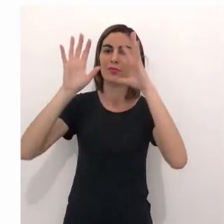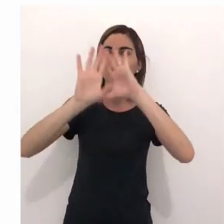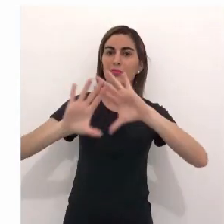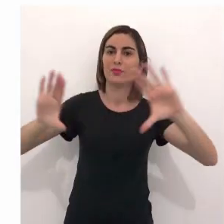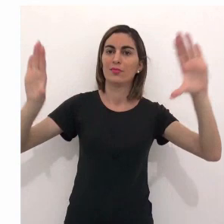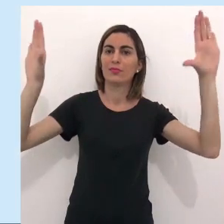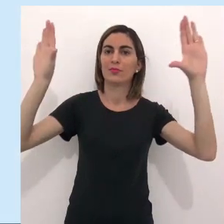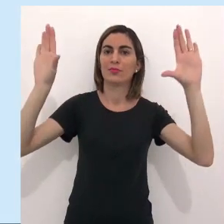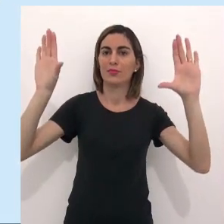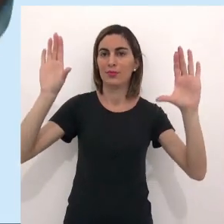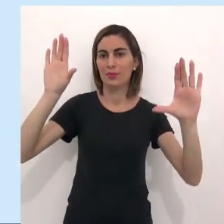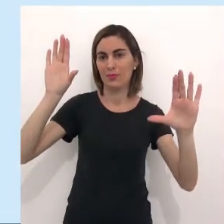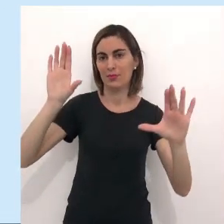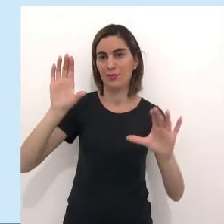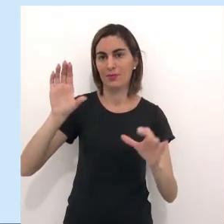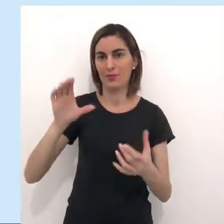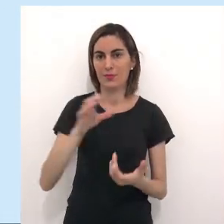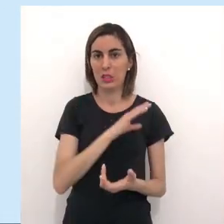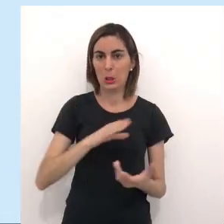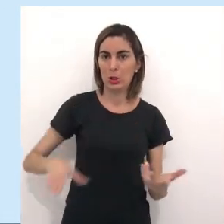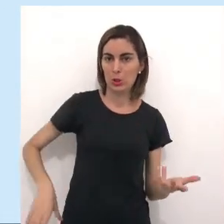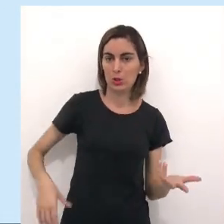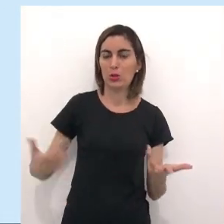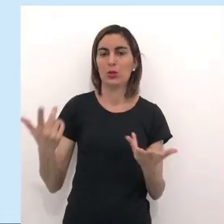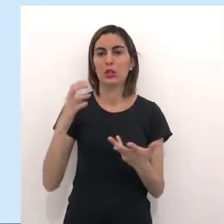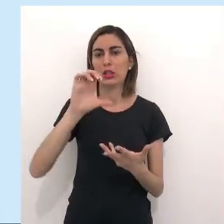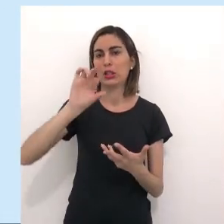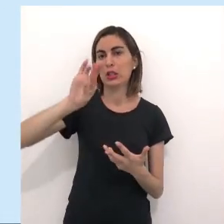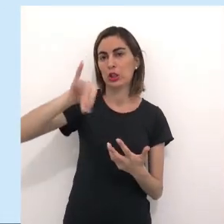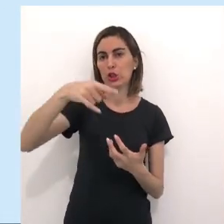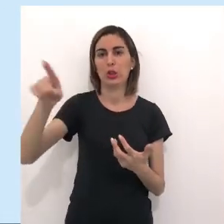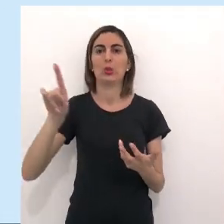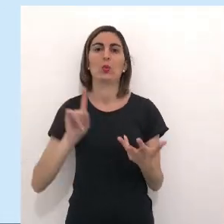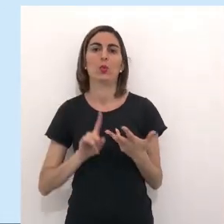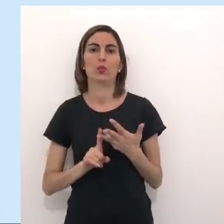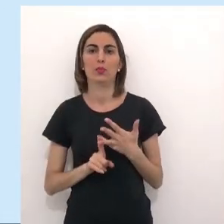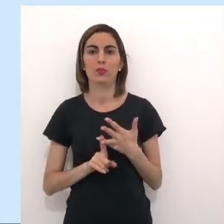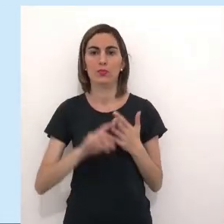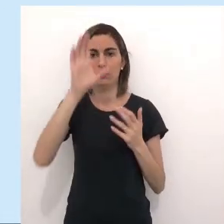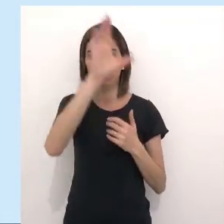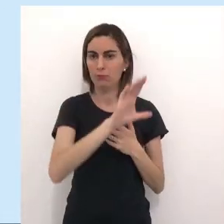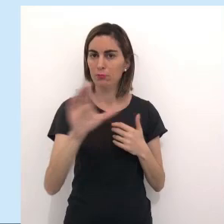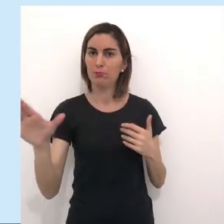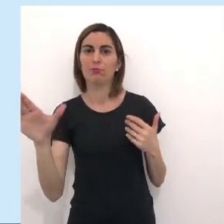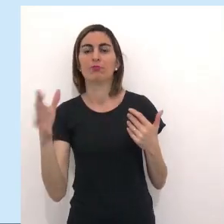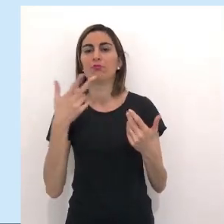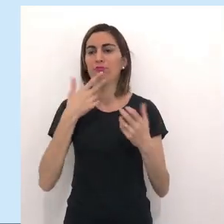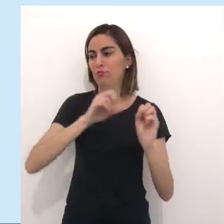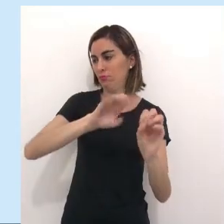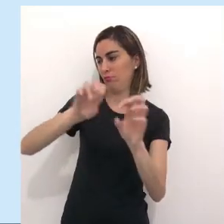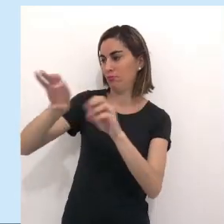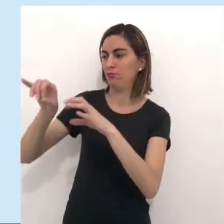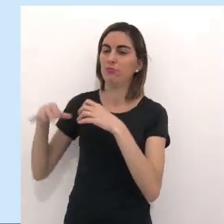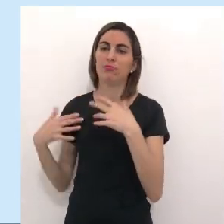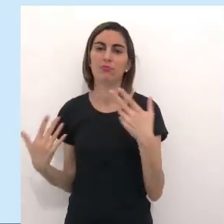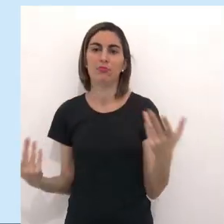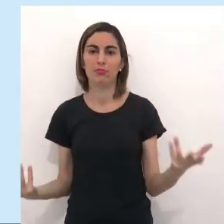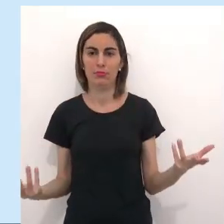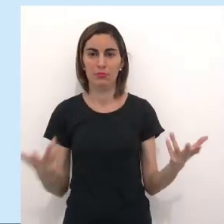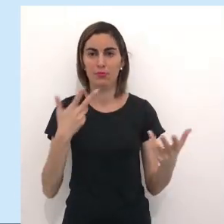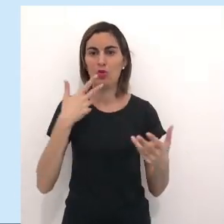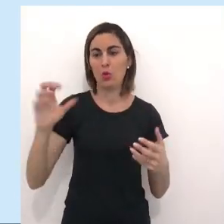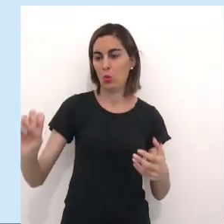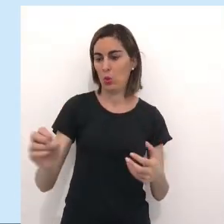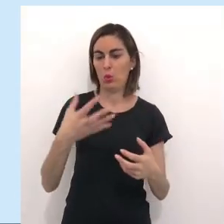Então foram absolvidos traços, com certeza, né, do catolicismo, né, isso, nesse